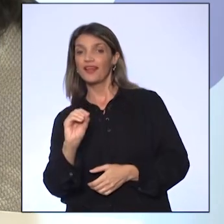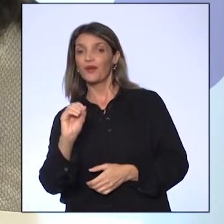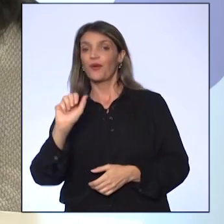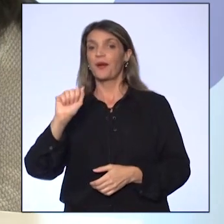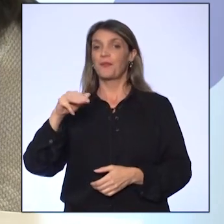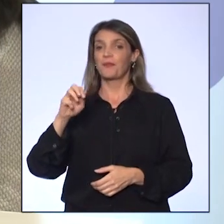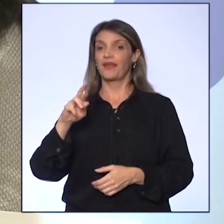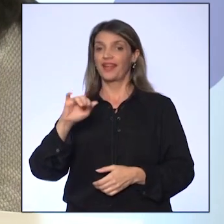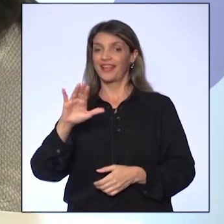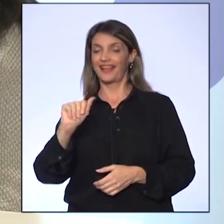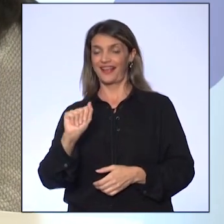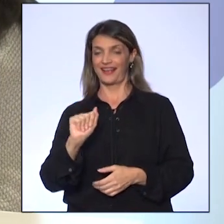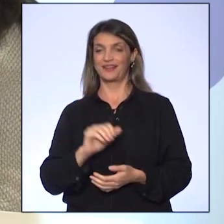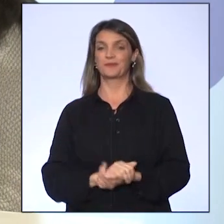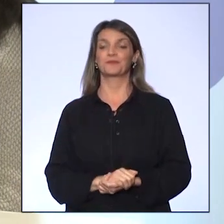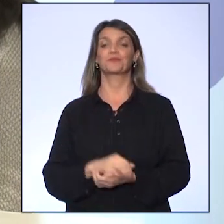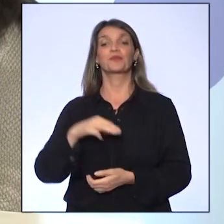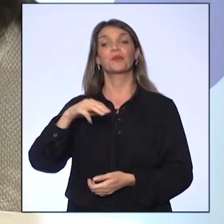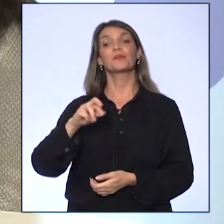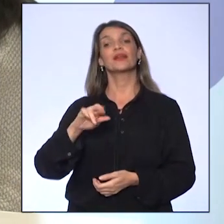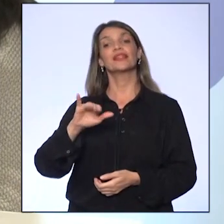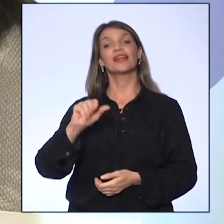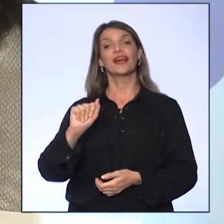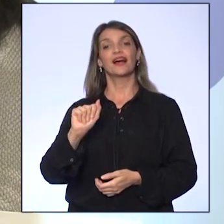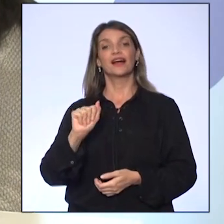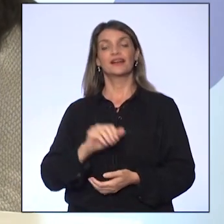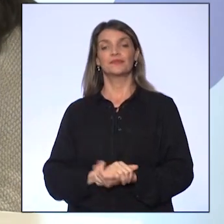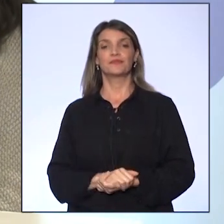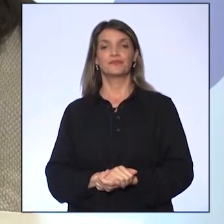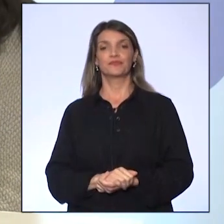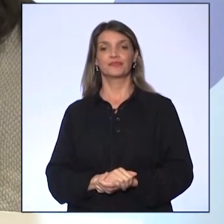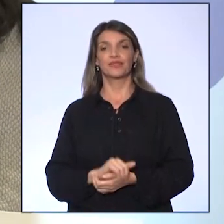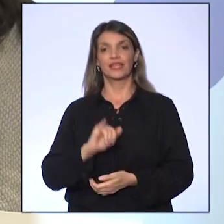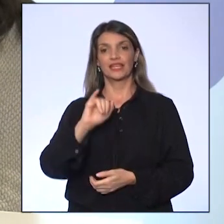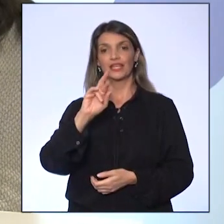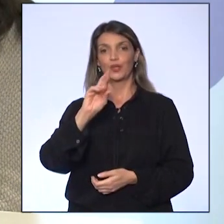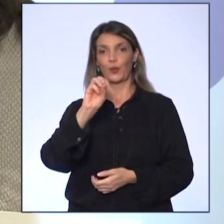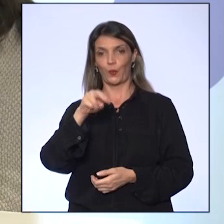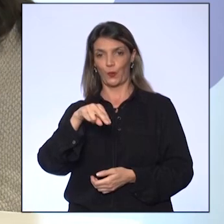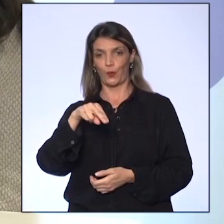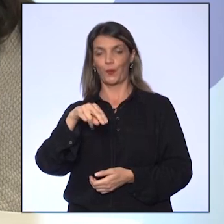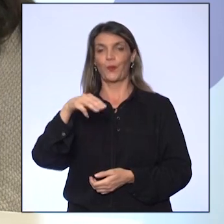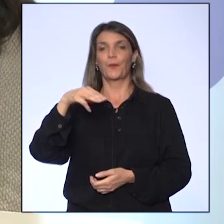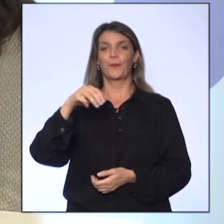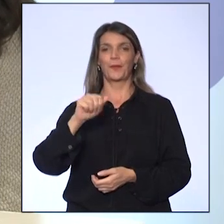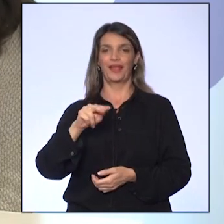A Maria Eduarda disse que é o Iron Man.